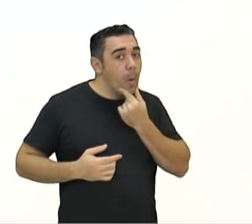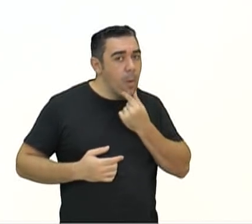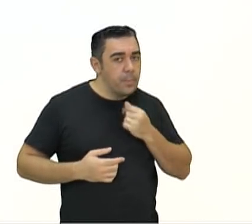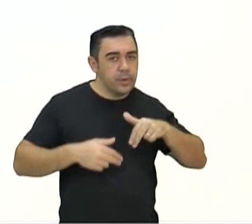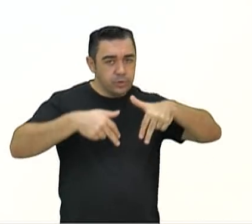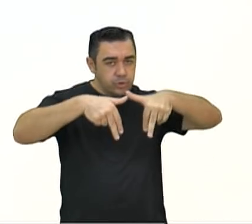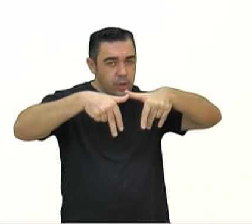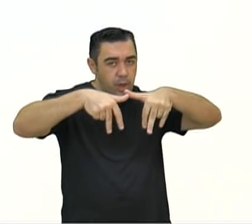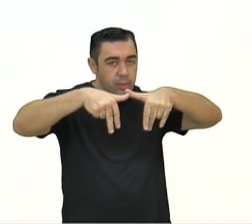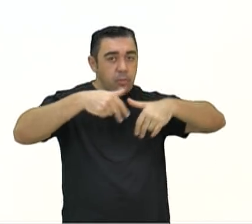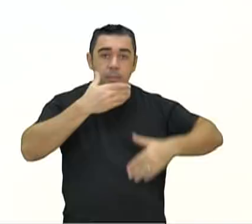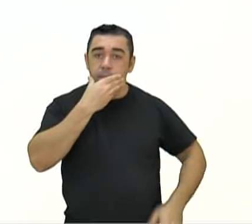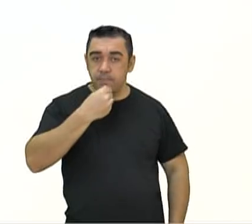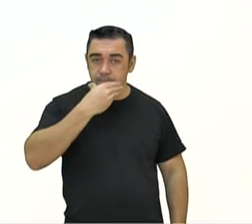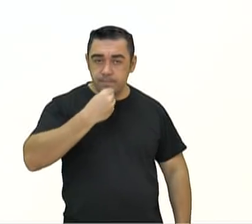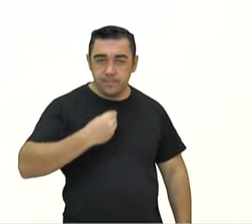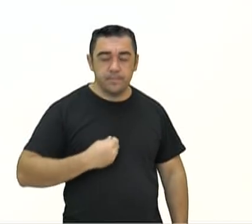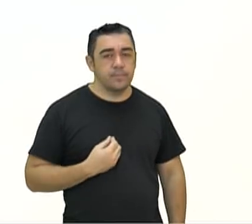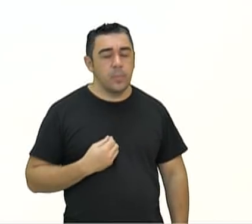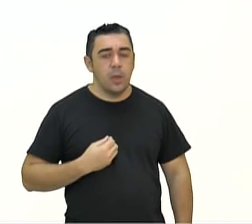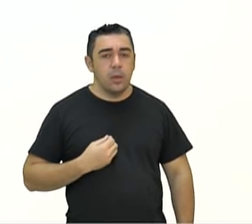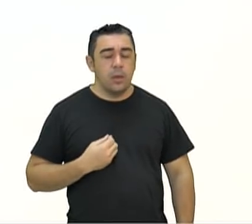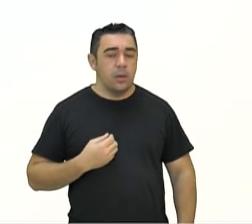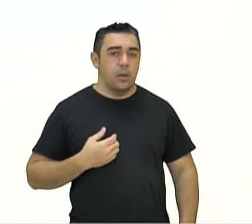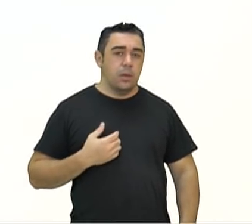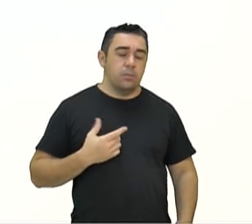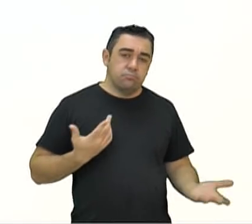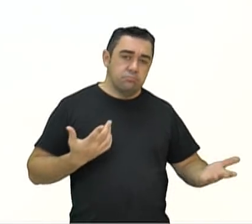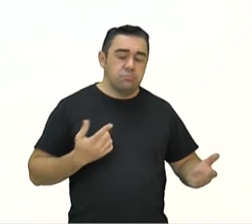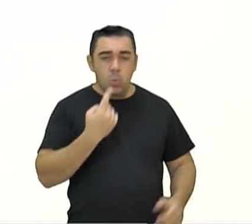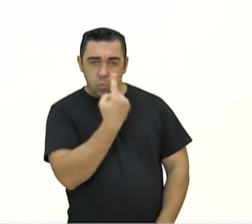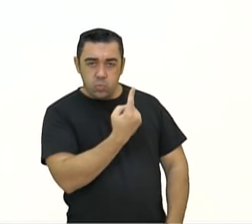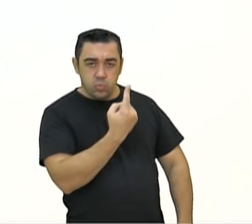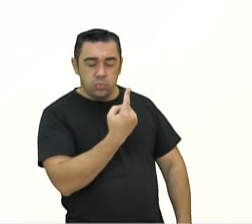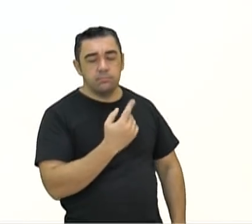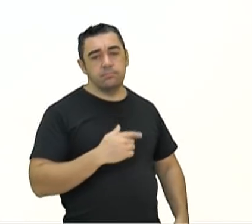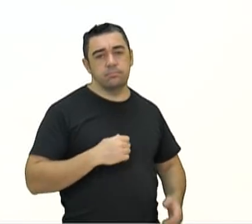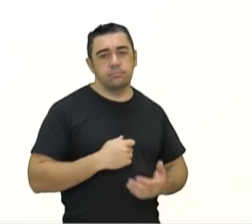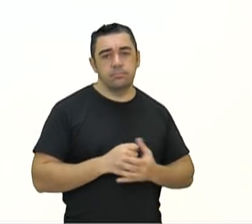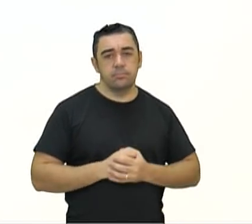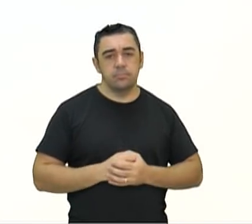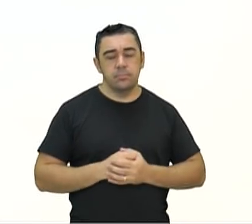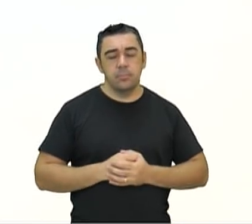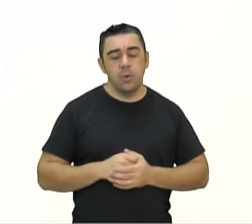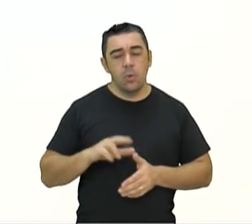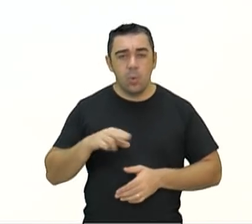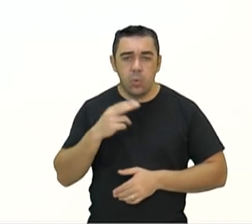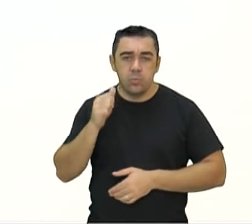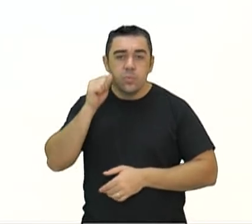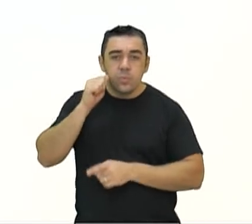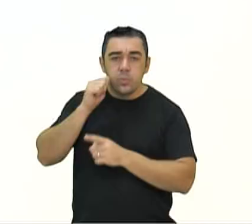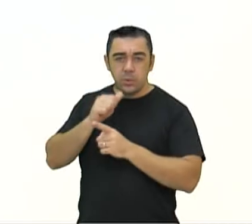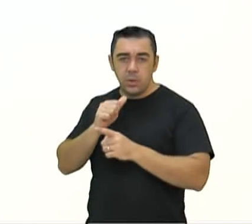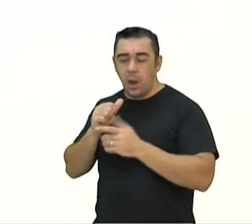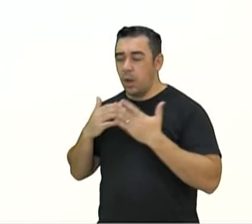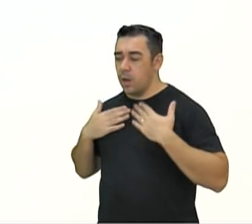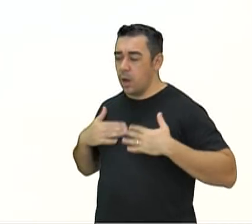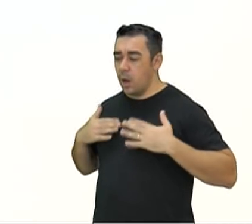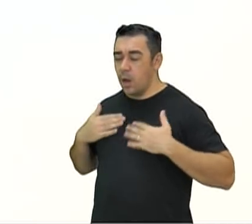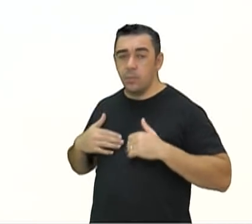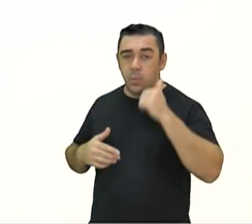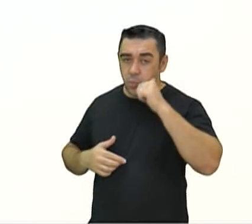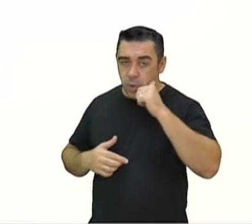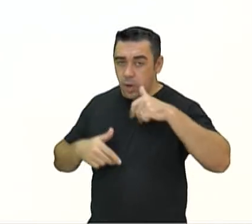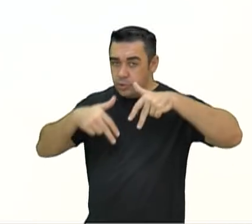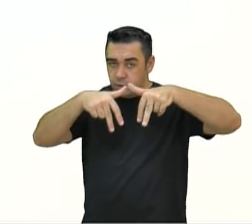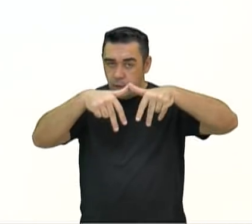Com relação ao número, está no singular, né? E mulher calma, né? Estou me referindo ao gênero